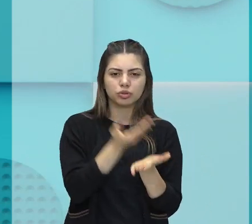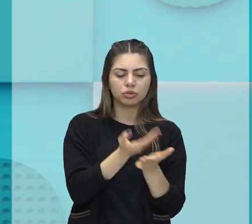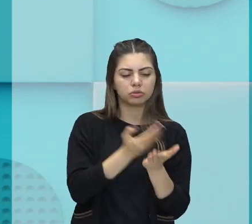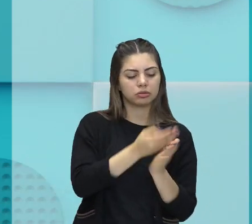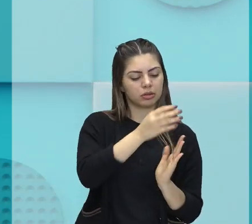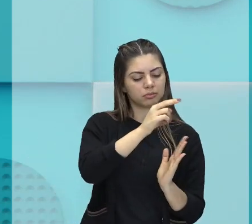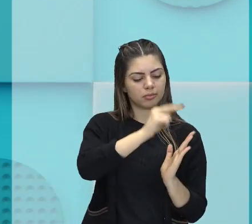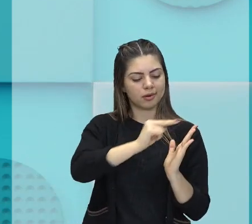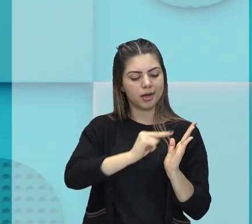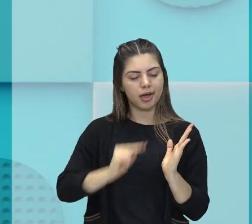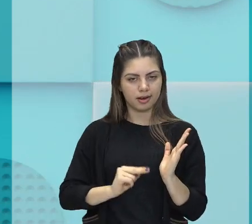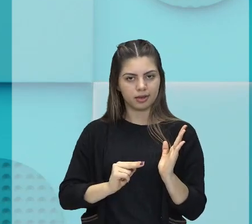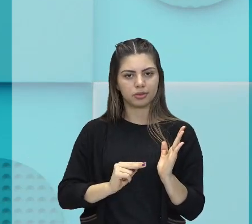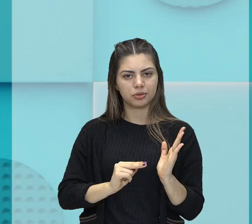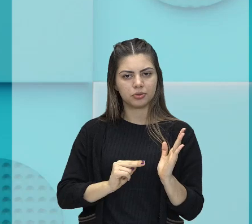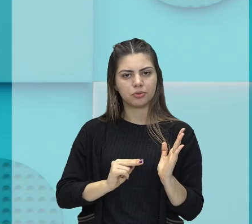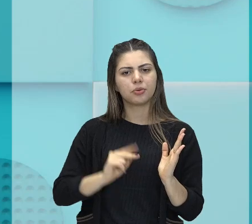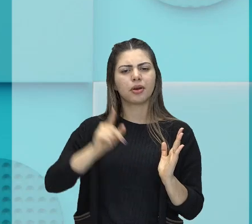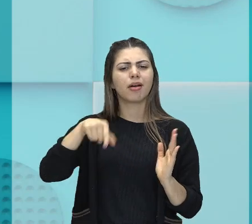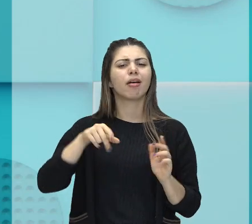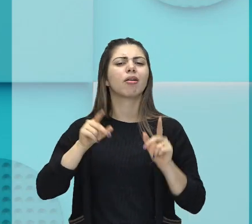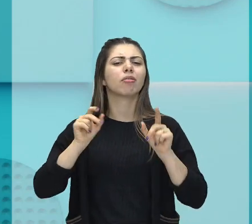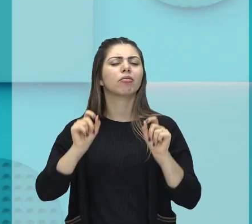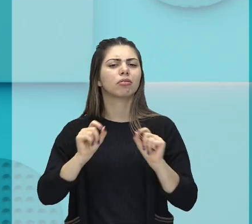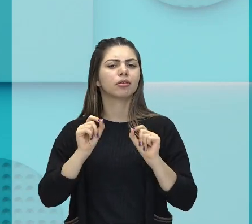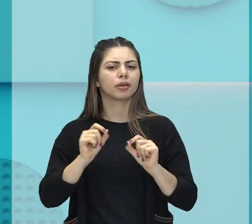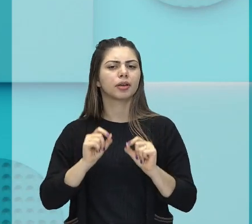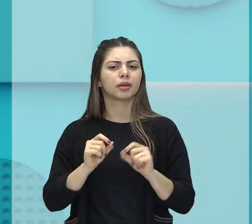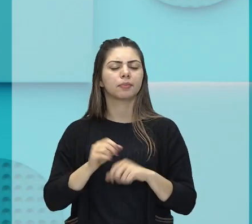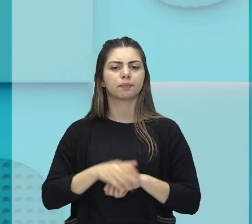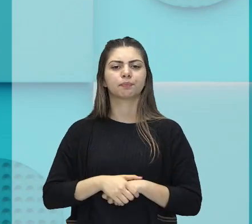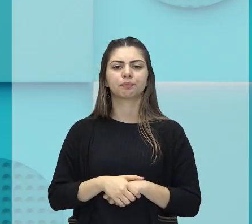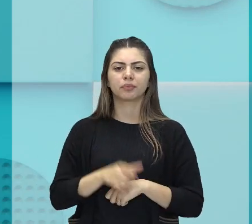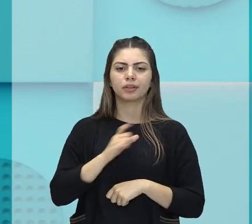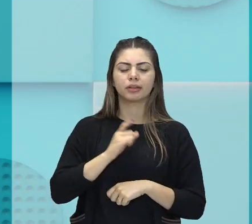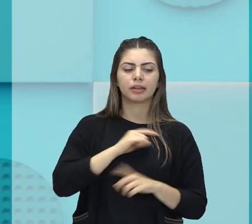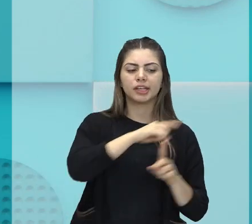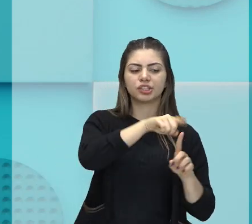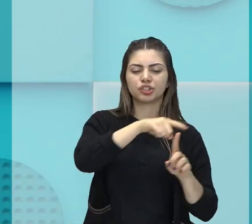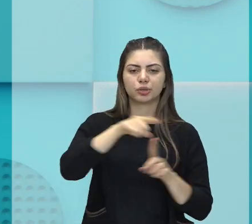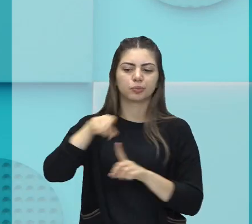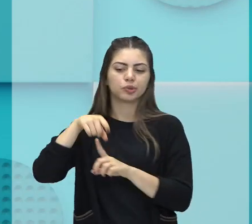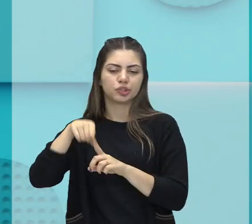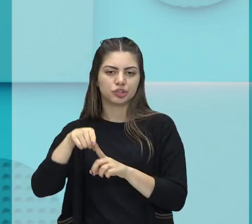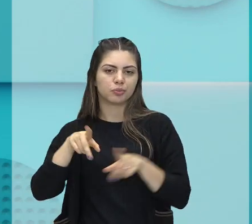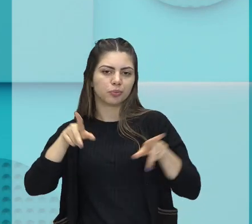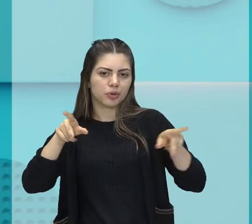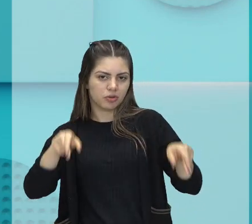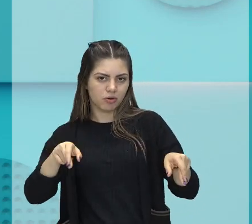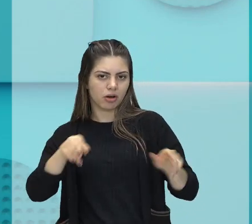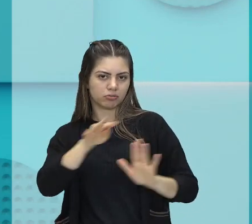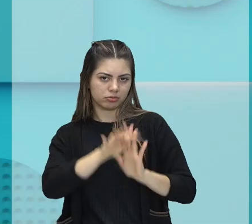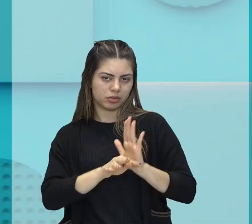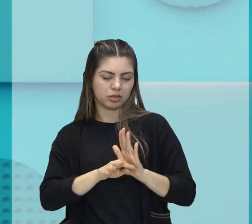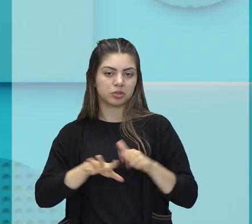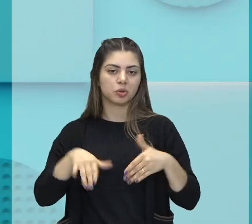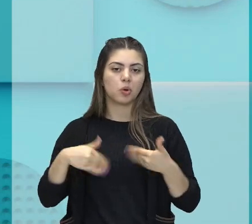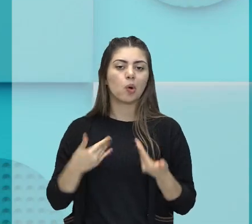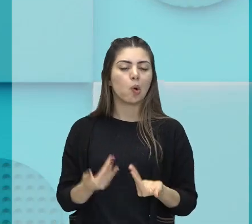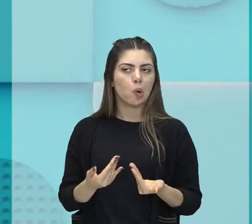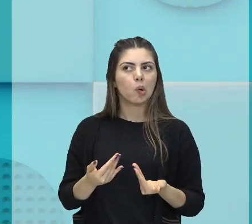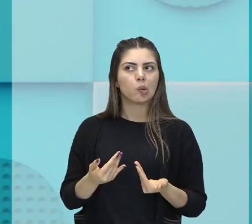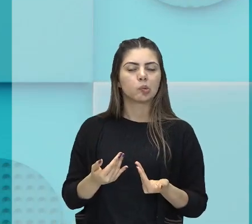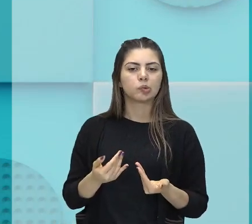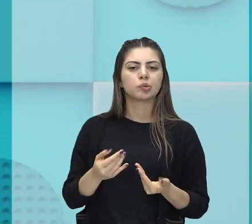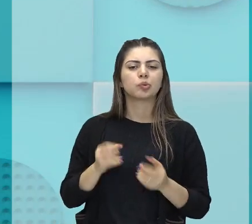ler são definições de mesma tipologia textual e o que serão